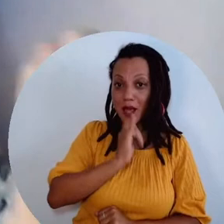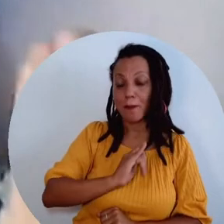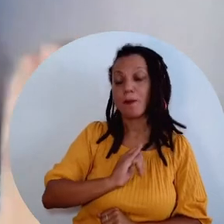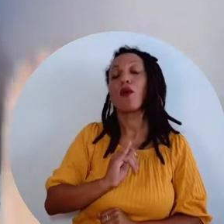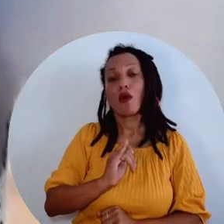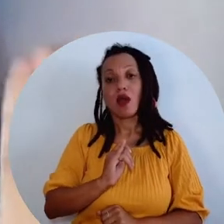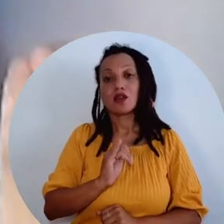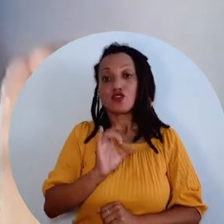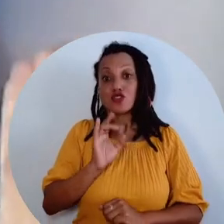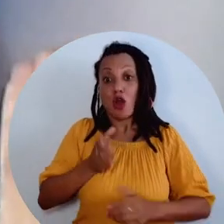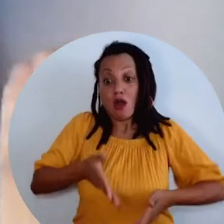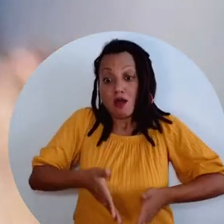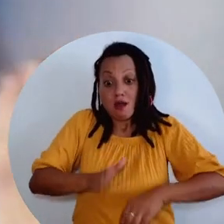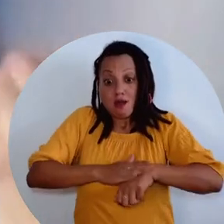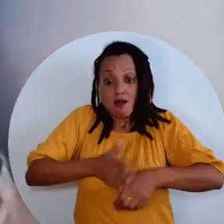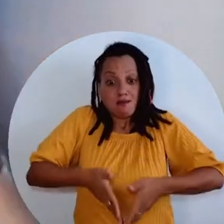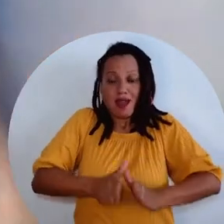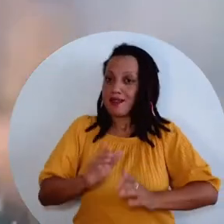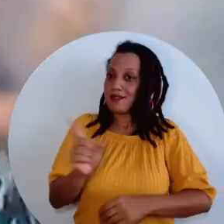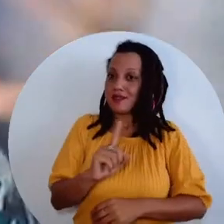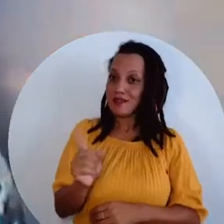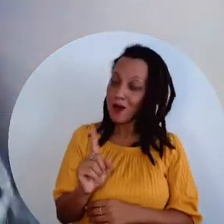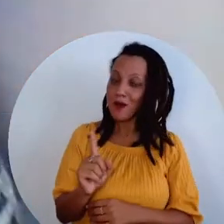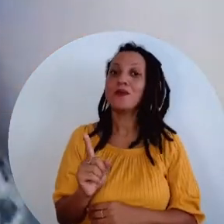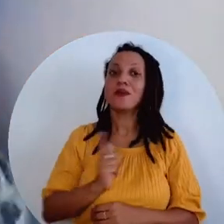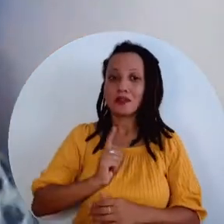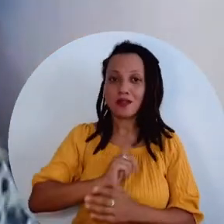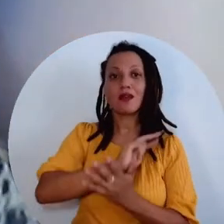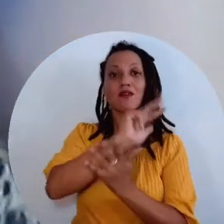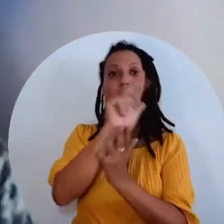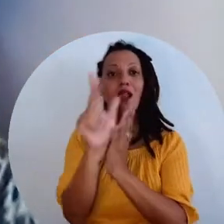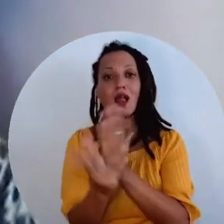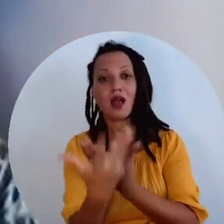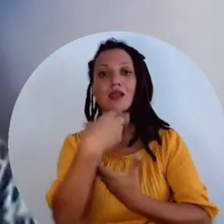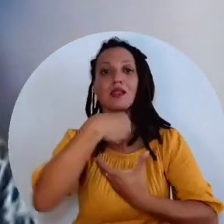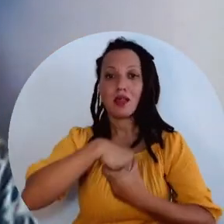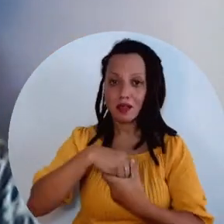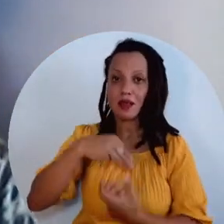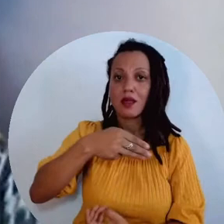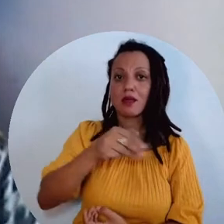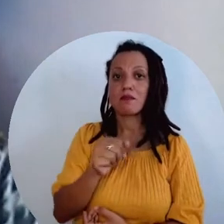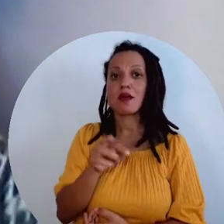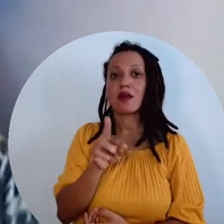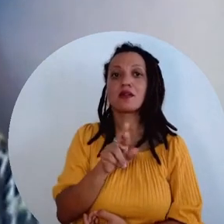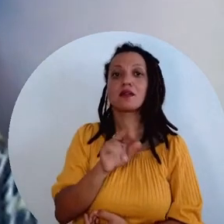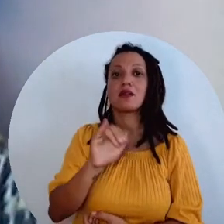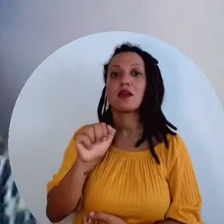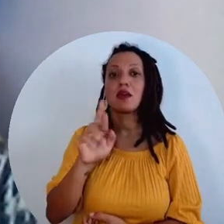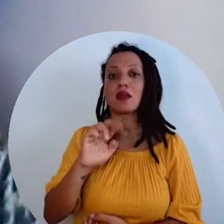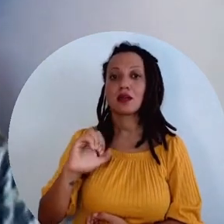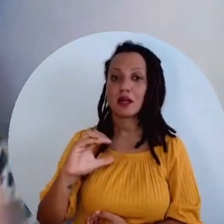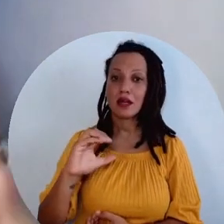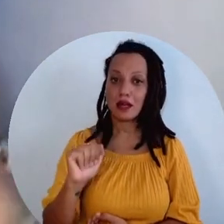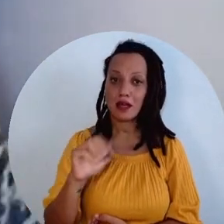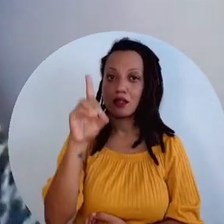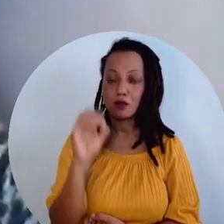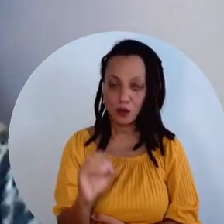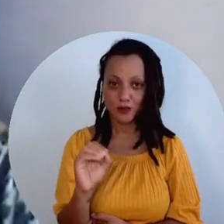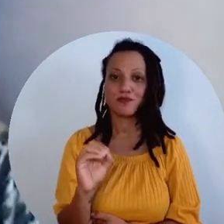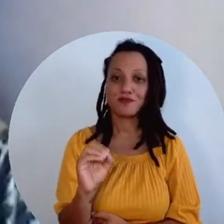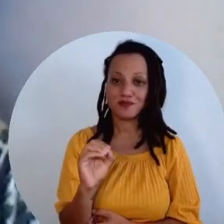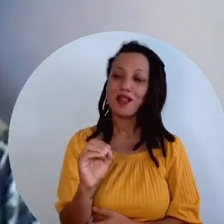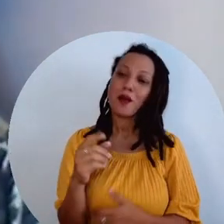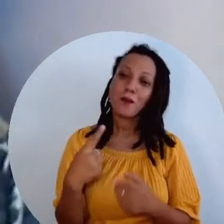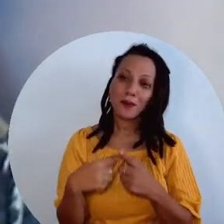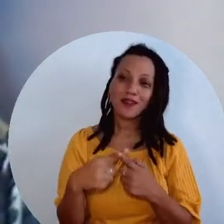si, ele deixa de ser tão determinante para a gente considerar muito mais